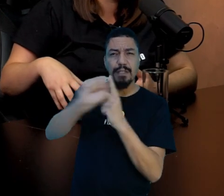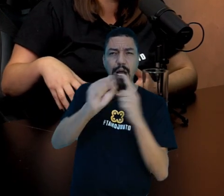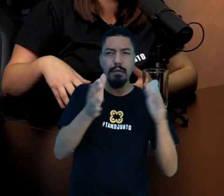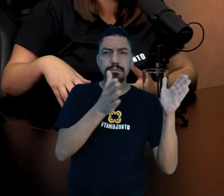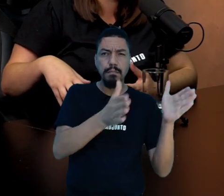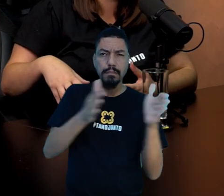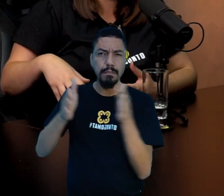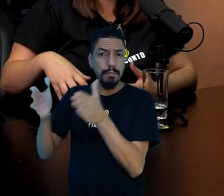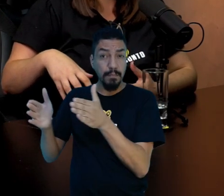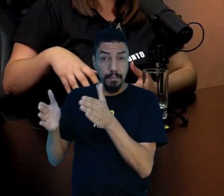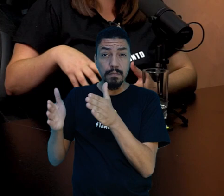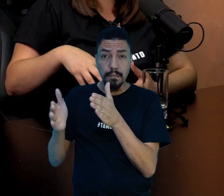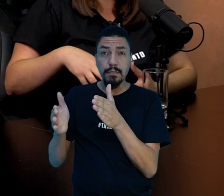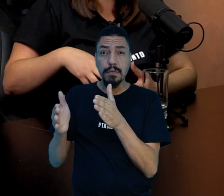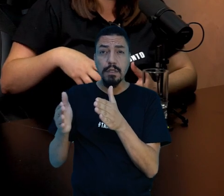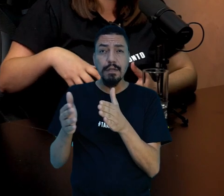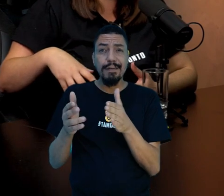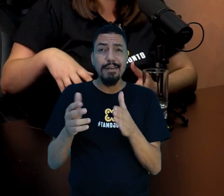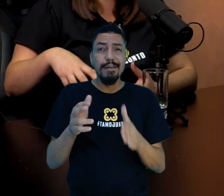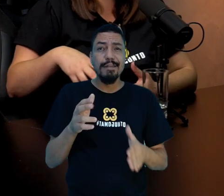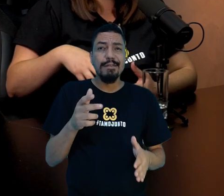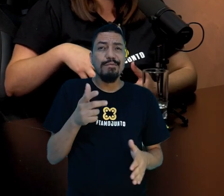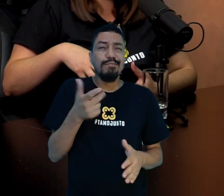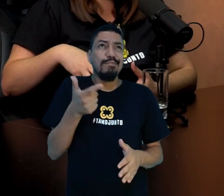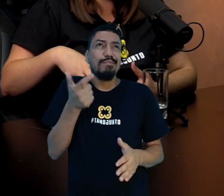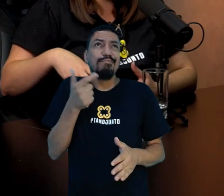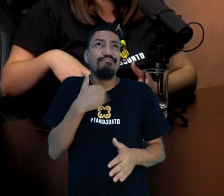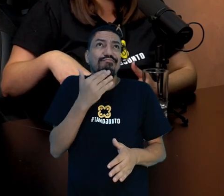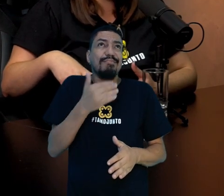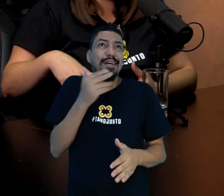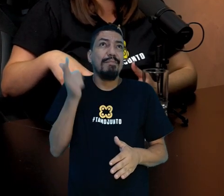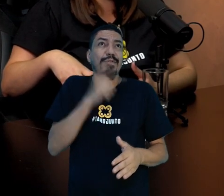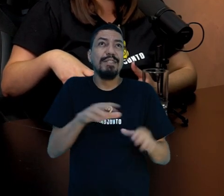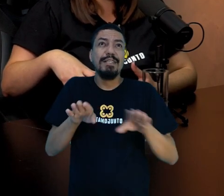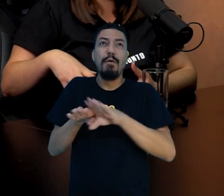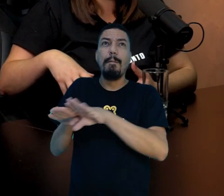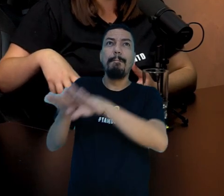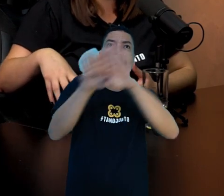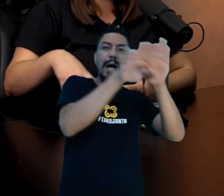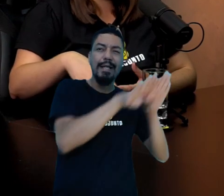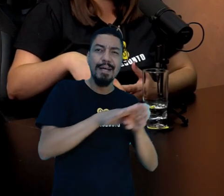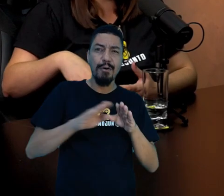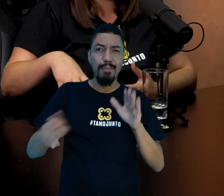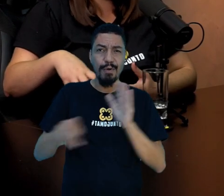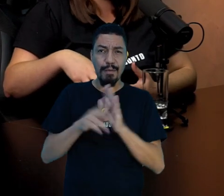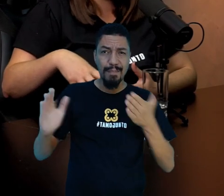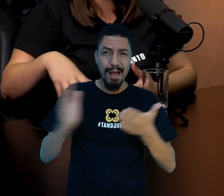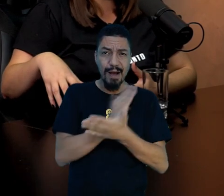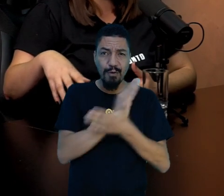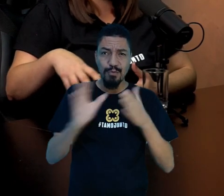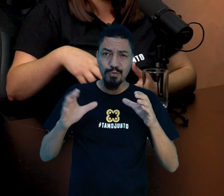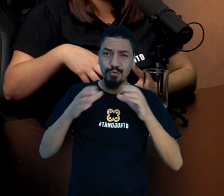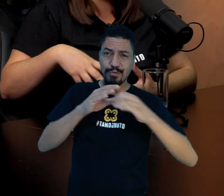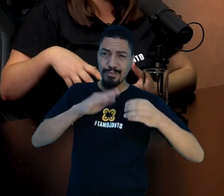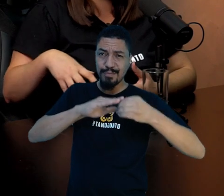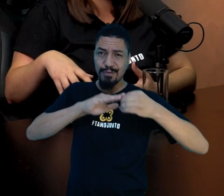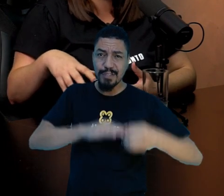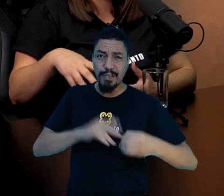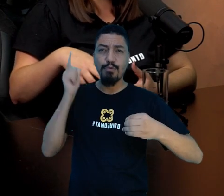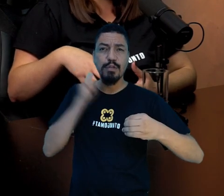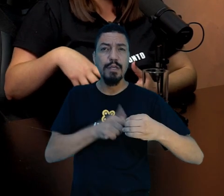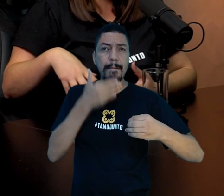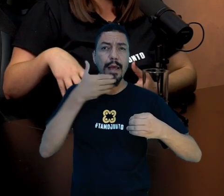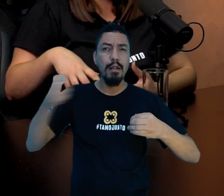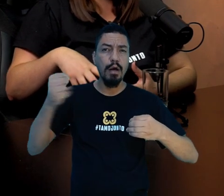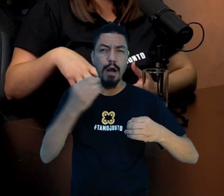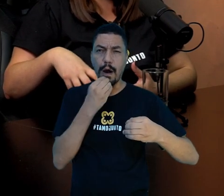sociedade se organiza e que não possibilitam a equidade hoje de alguns grupos minorizados para